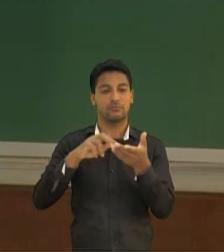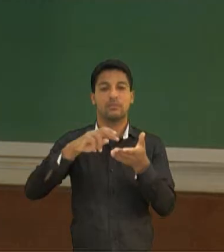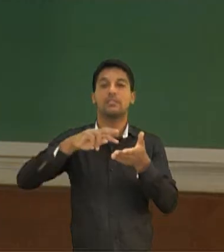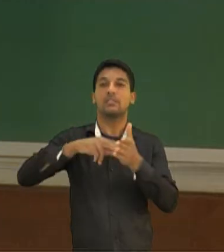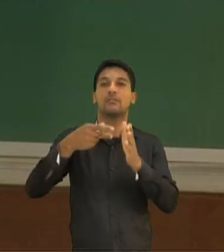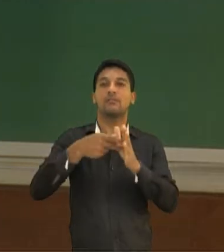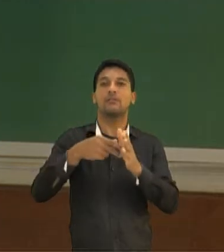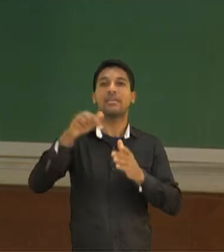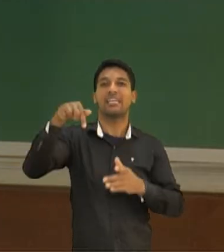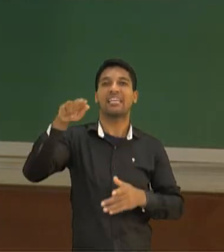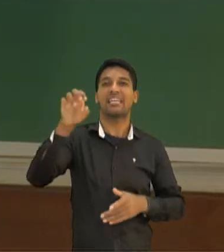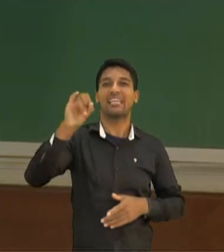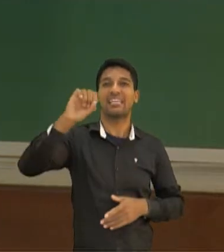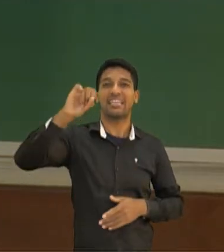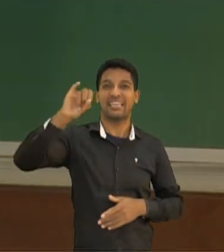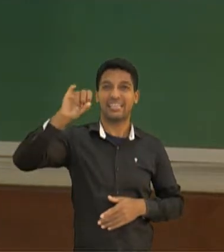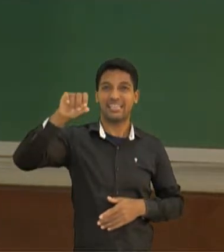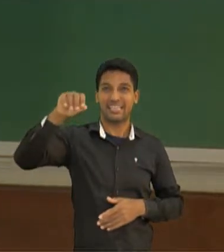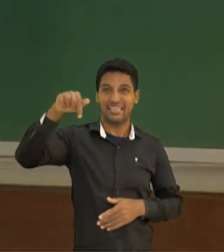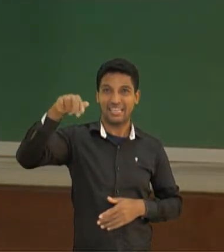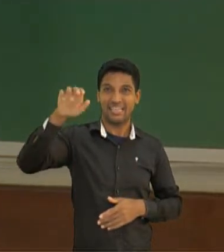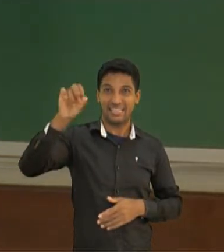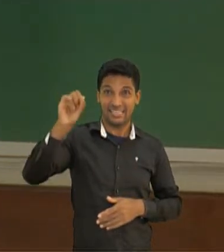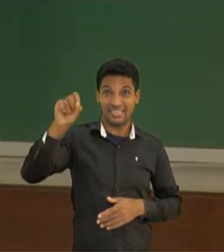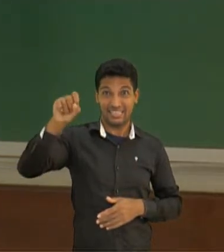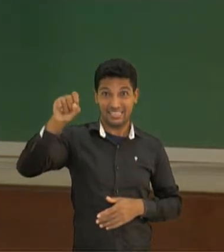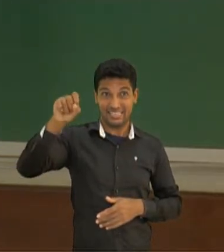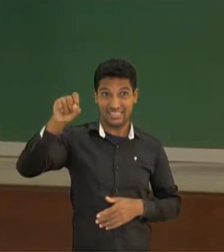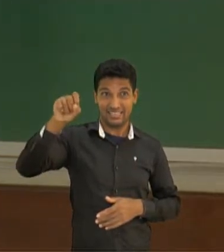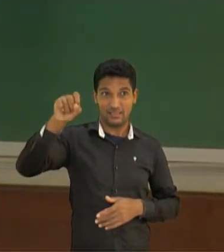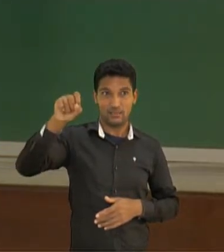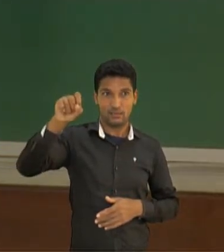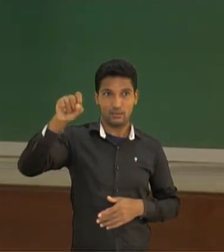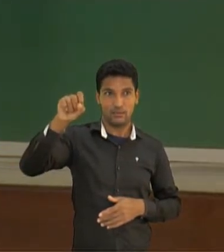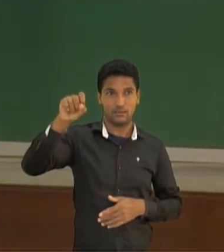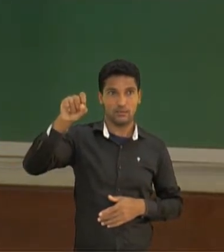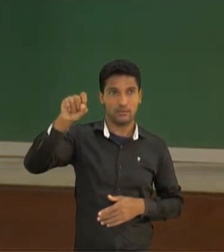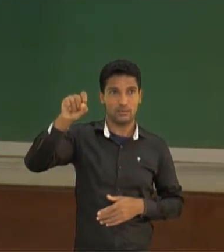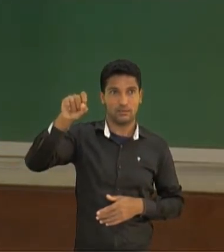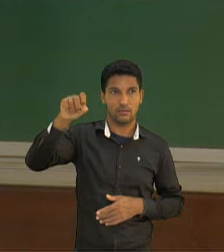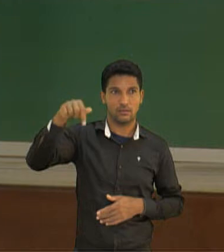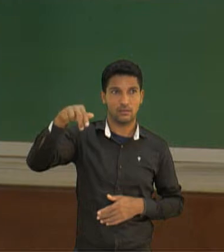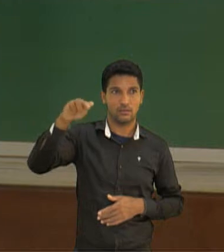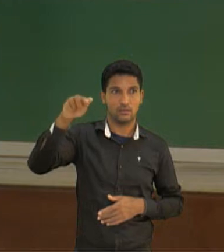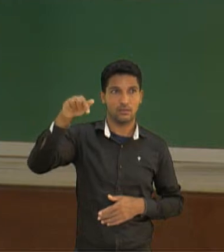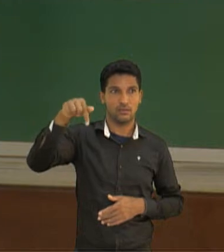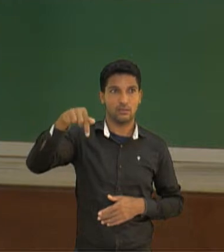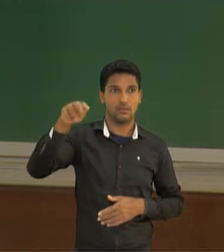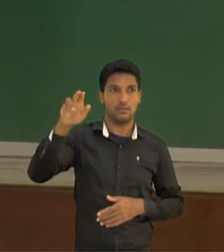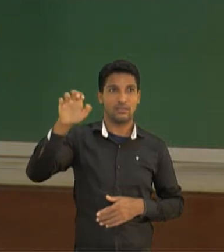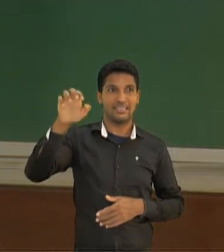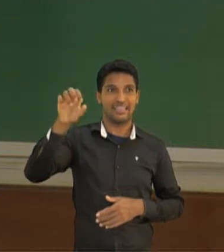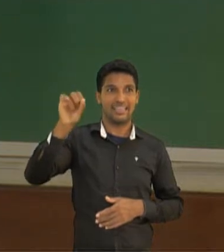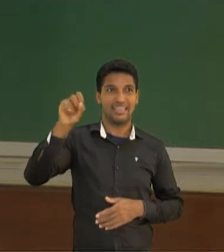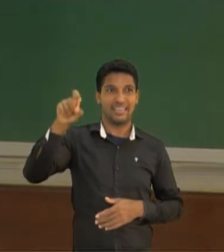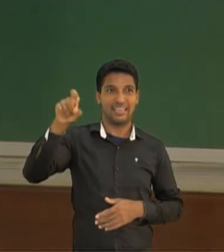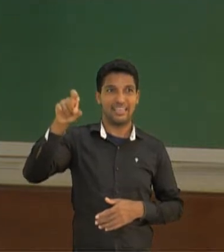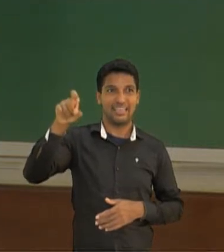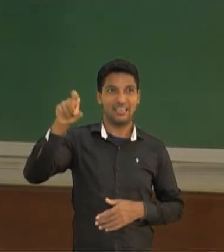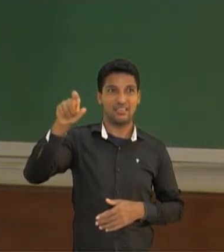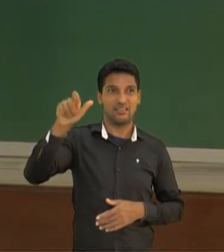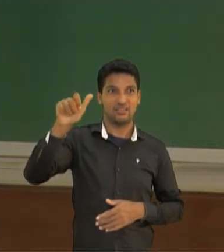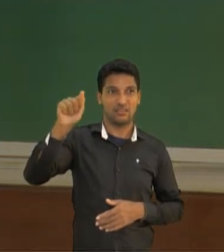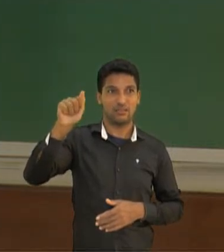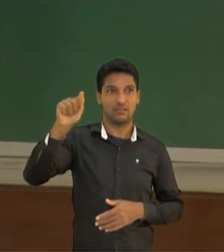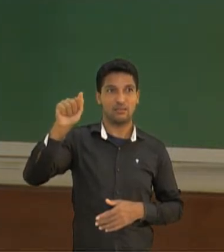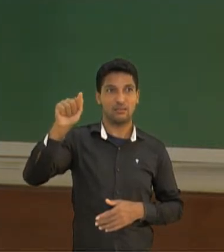de reivindicar. Olha que interessante. Reivindicar o quê, pessoal? Um direito, né? Lutar para garantir um direito, pode ser